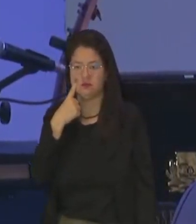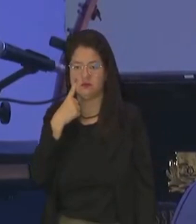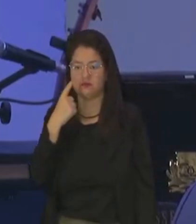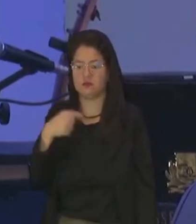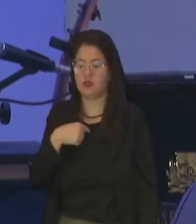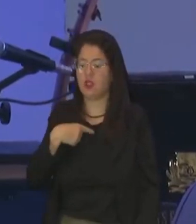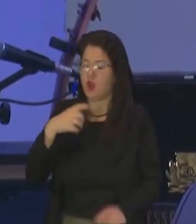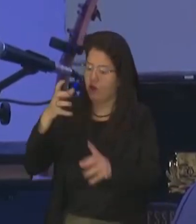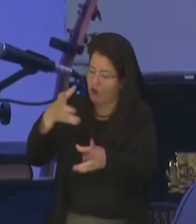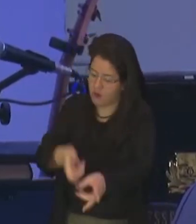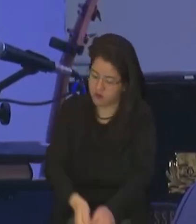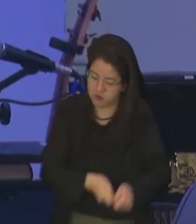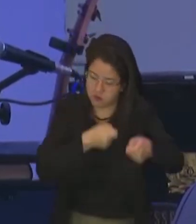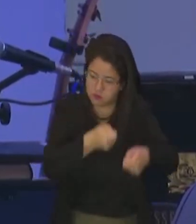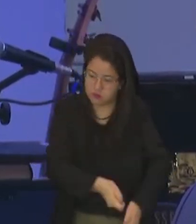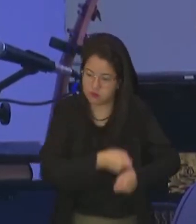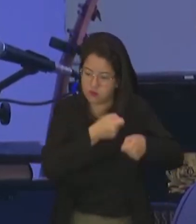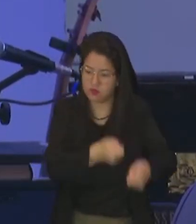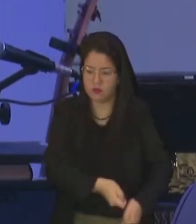vou cavar.